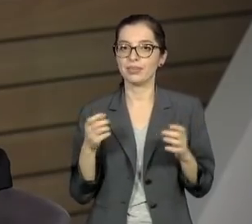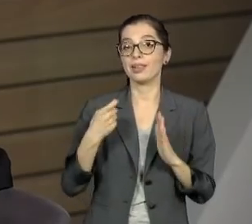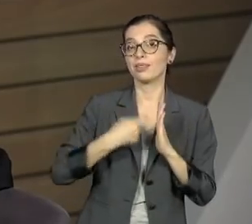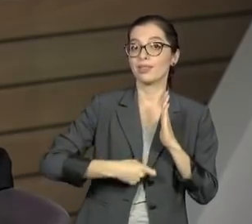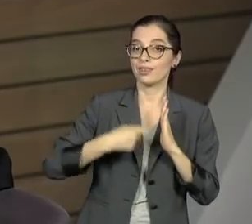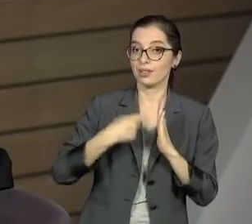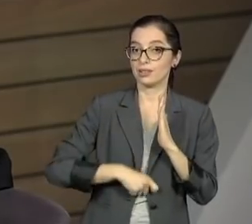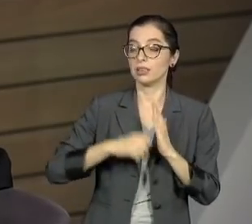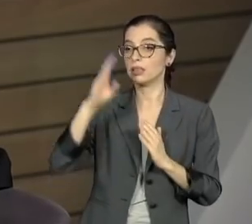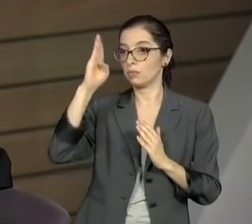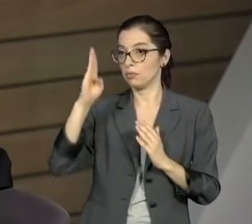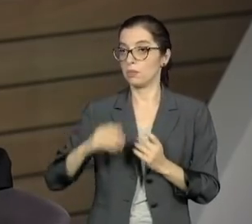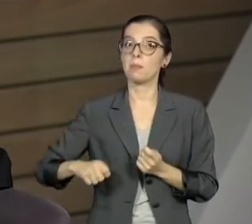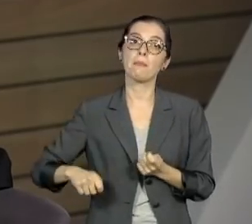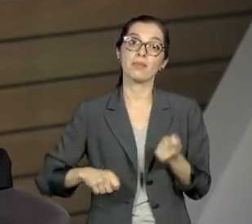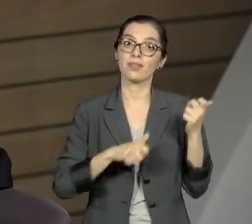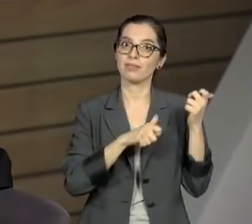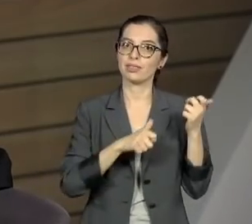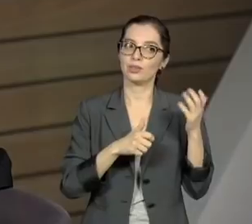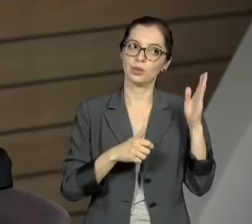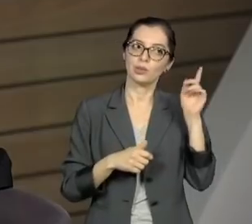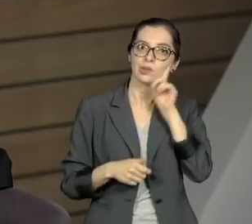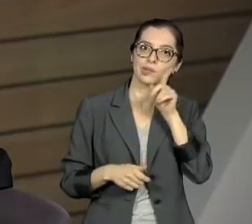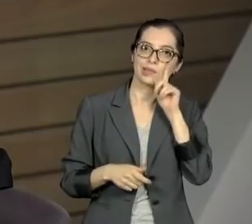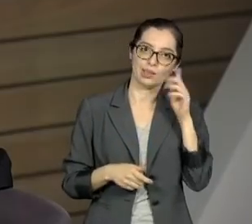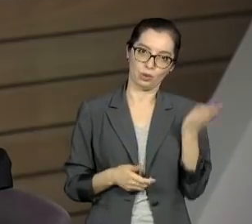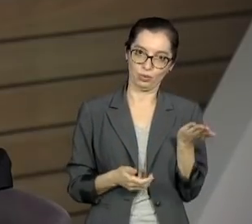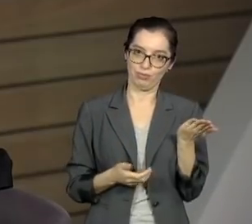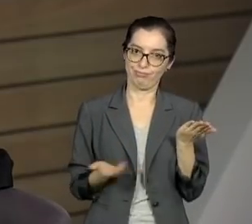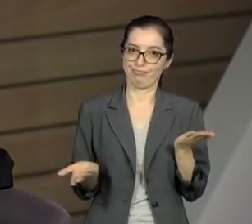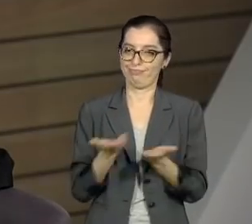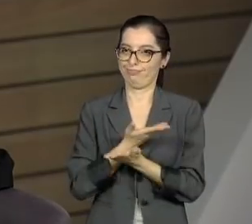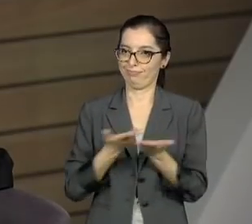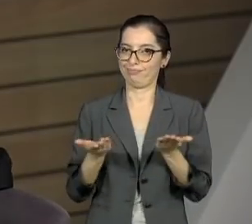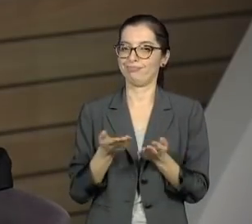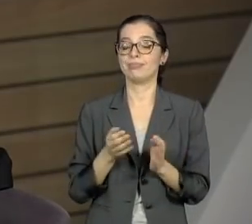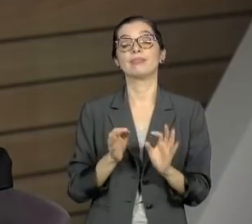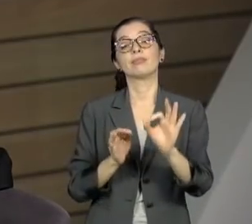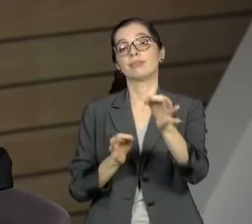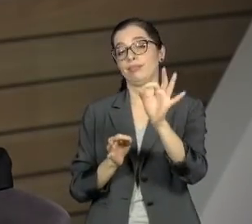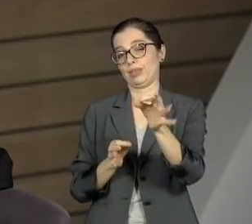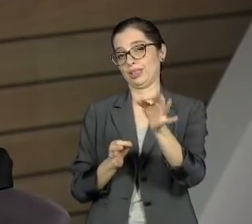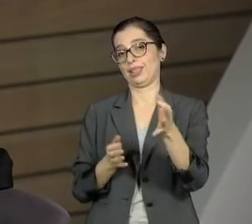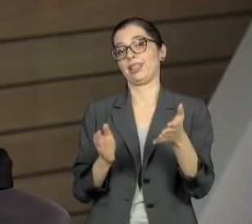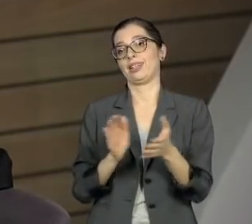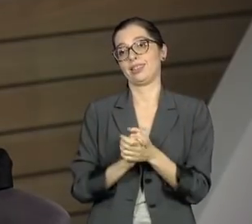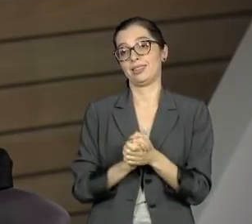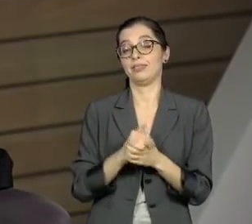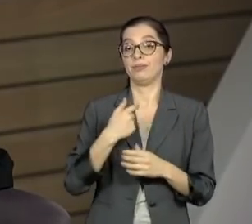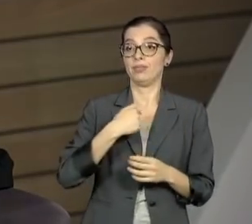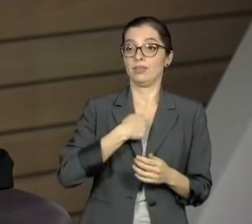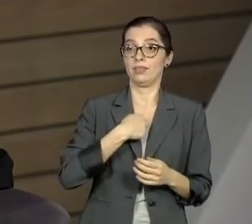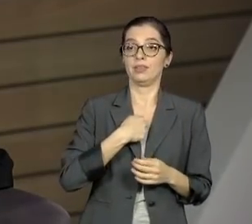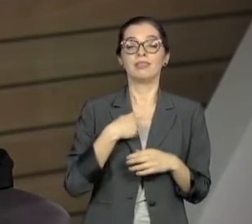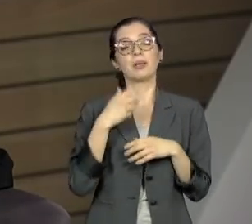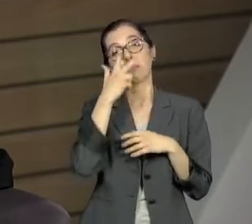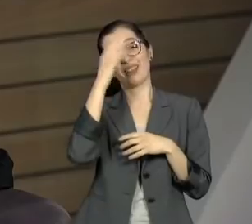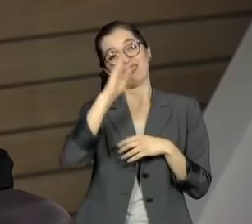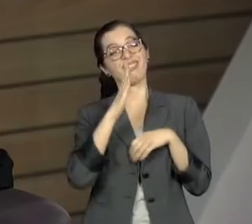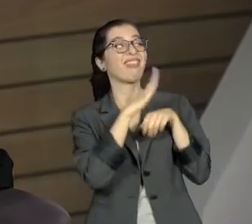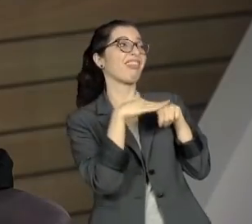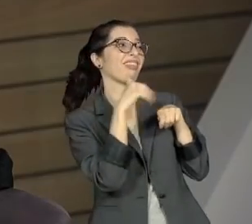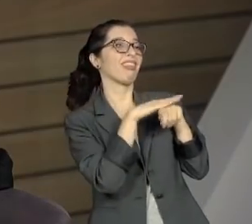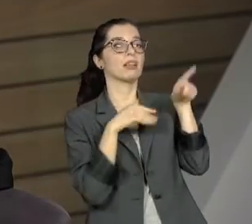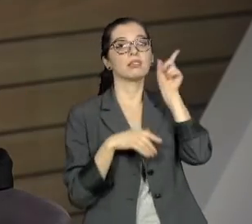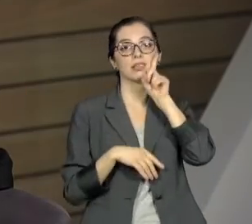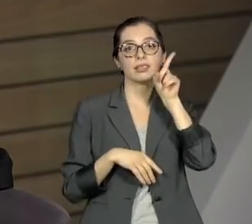Exato, isso que a Vera falou. Na verdade, a gente tem sido um pouco um amor não correspondido, né? Porque as promessas, né,